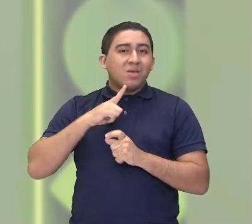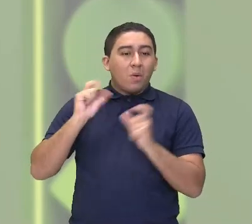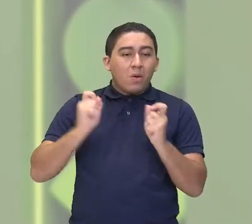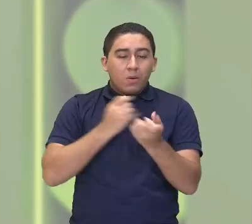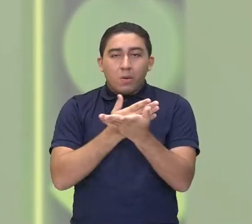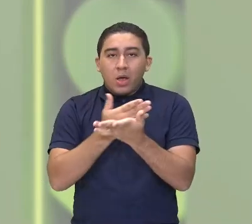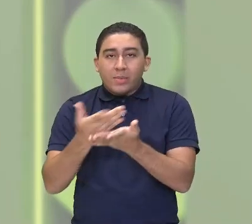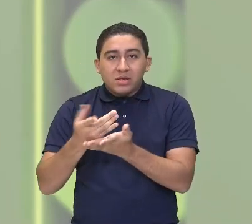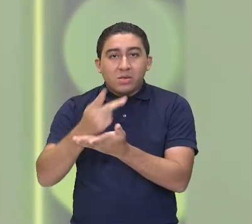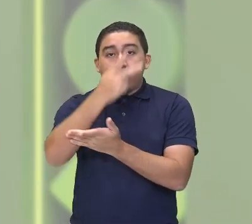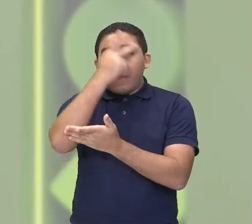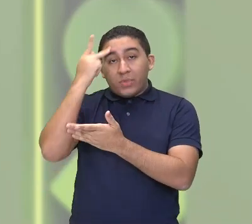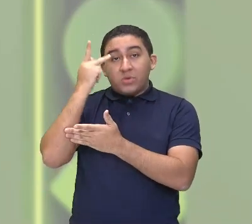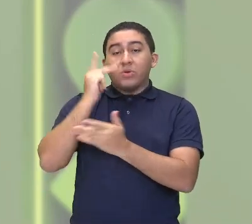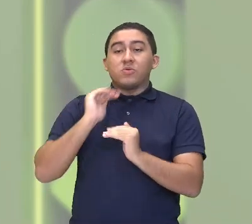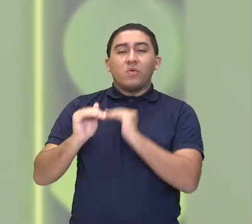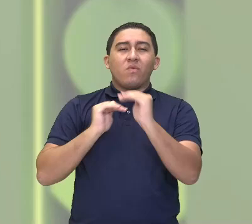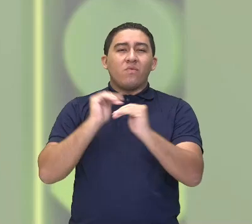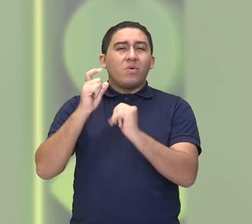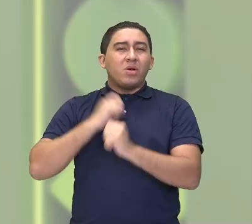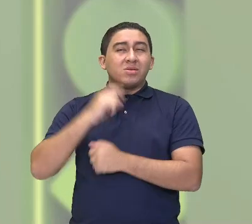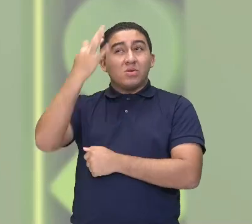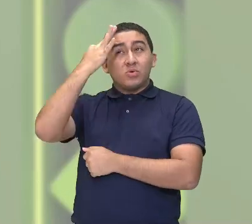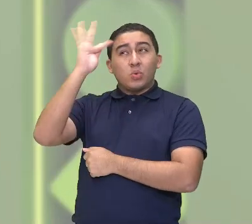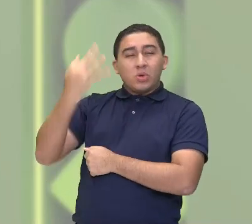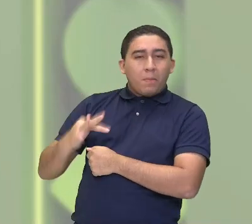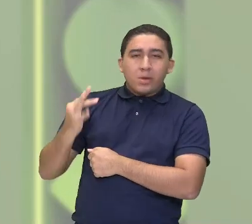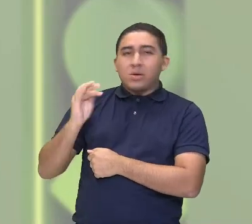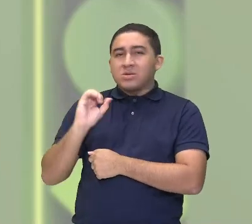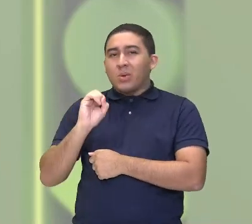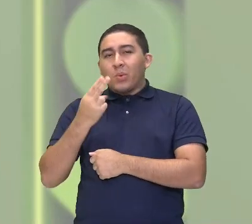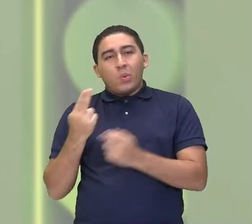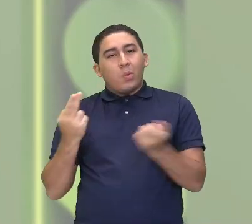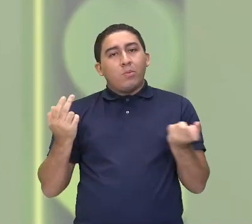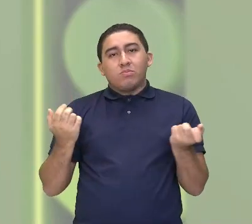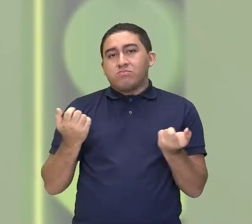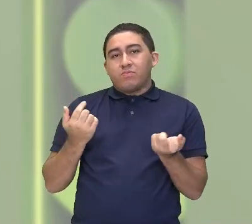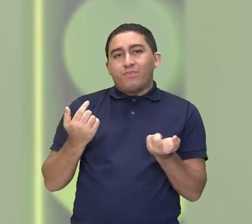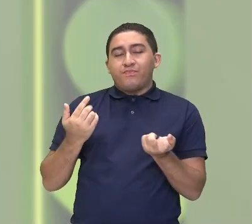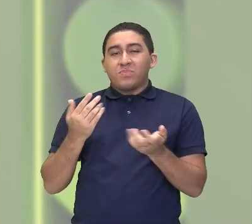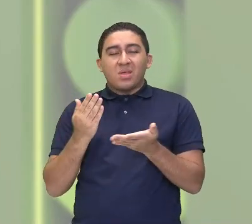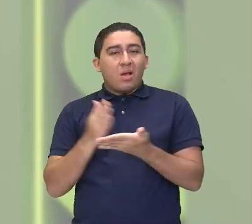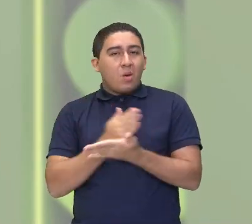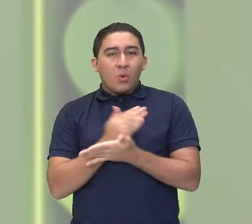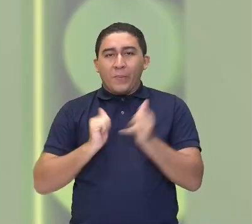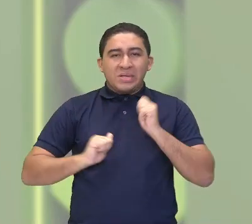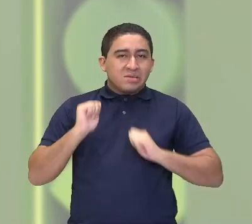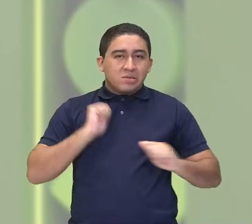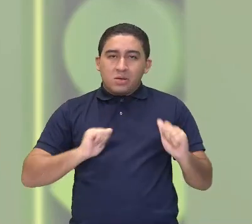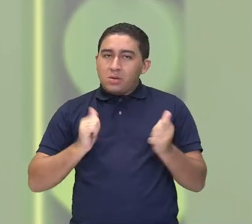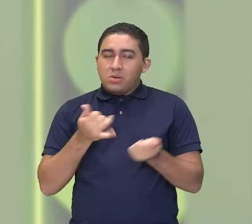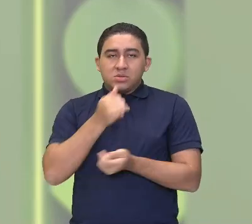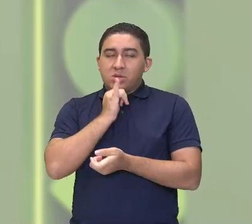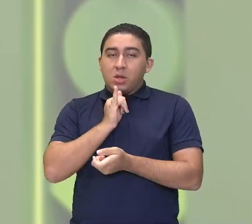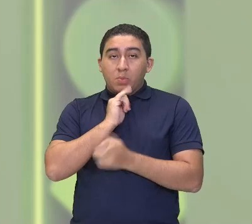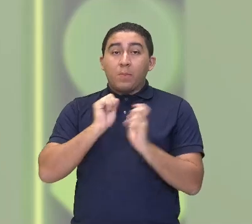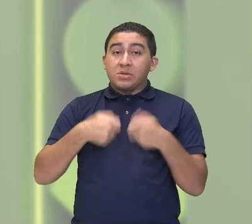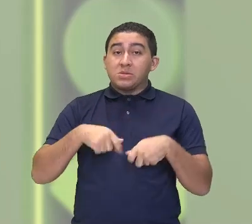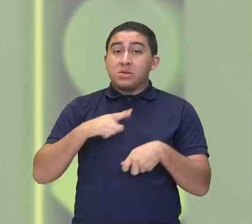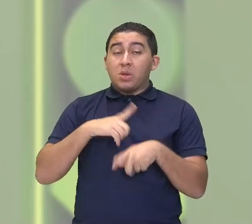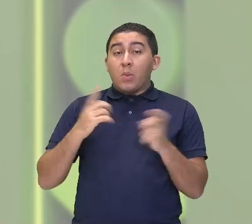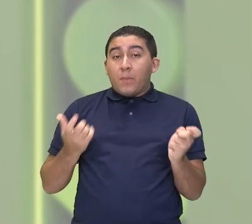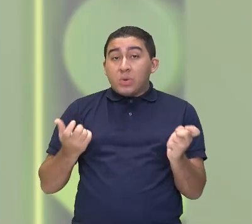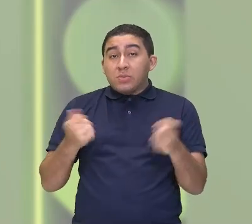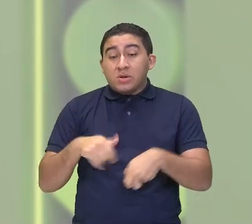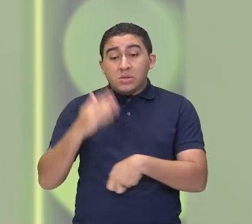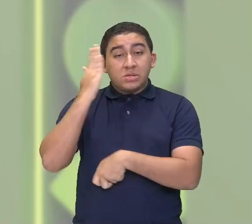se desenvolver uma dor de cabeça, né, ou algo que possa ser alguma doença, por exemplo, né? Então a gente precisa de maneiras de